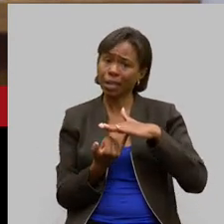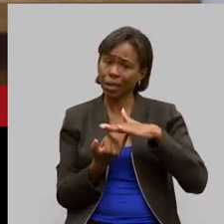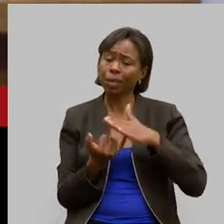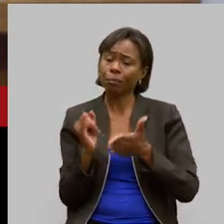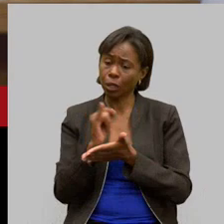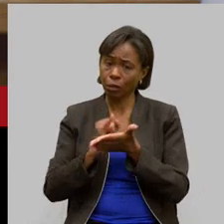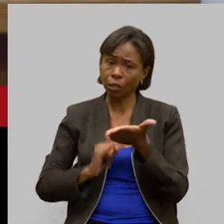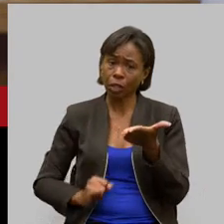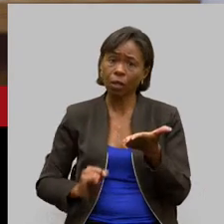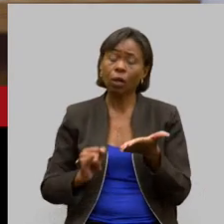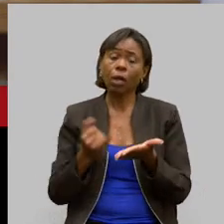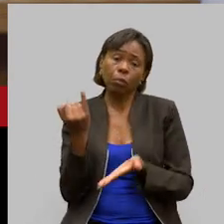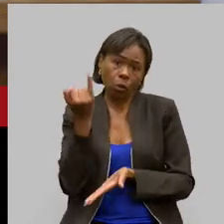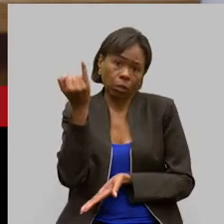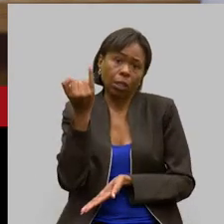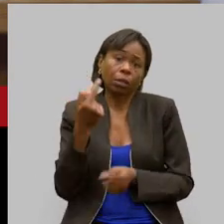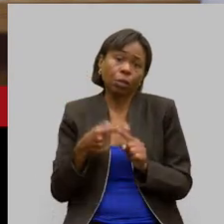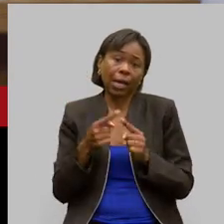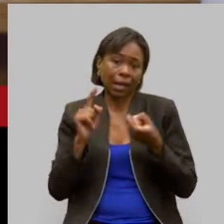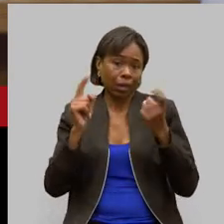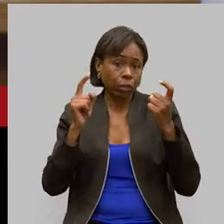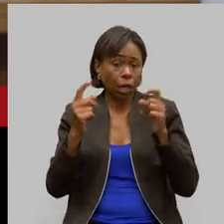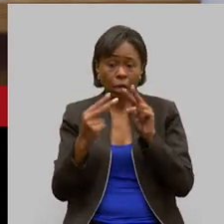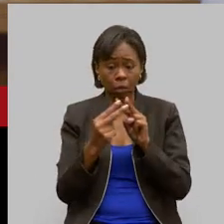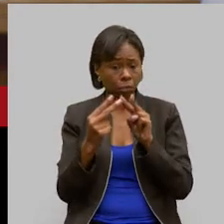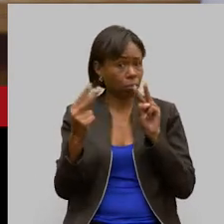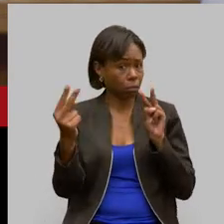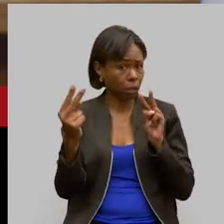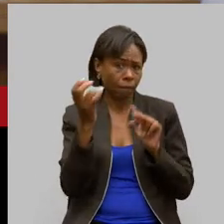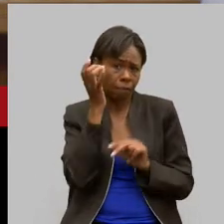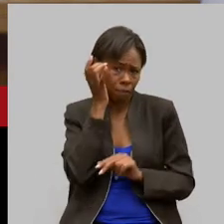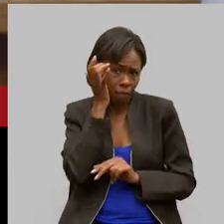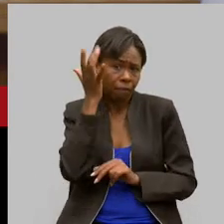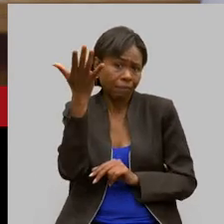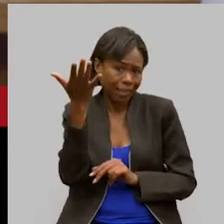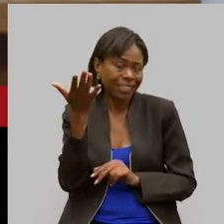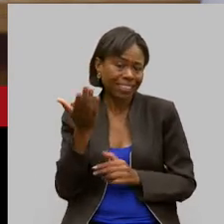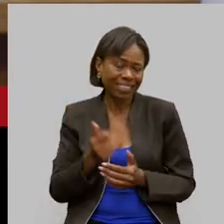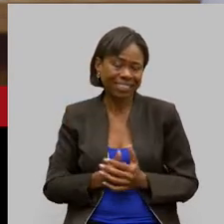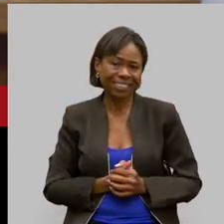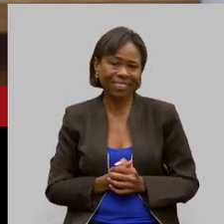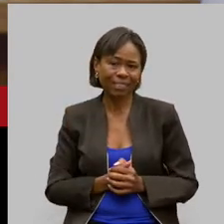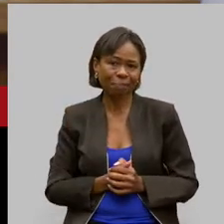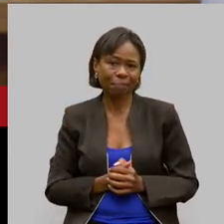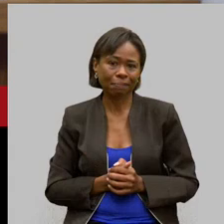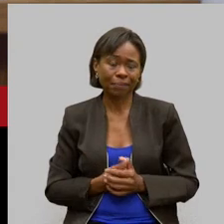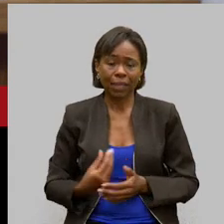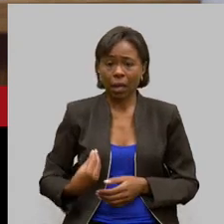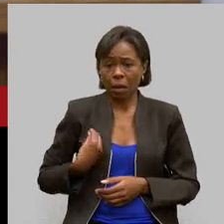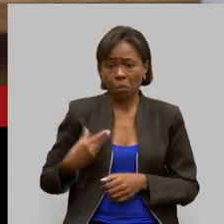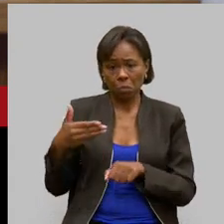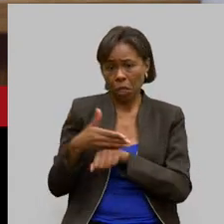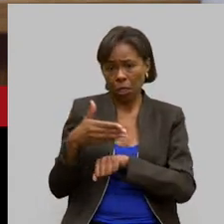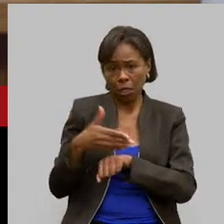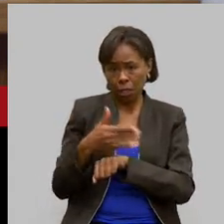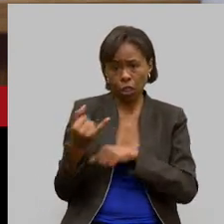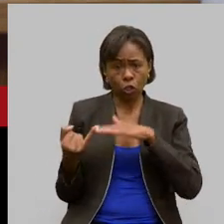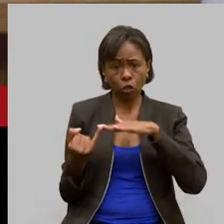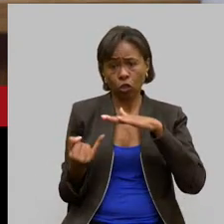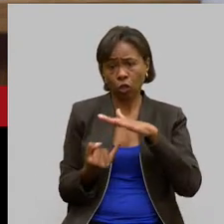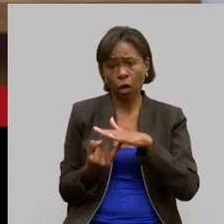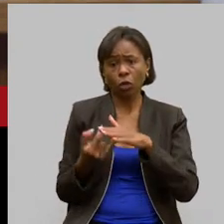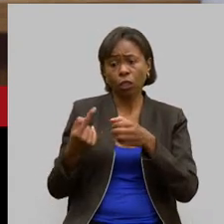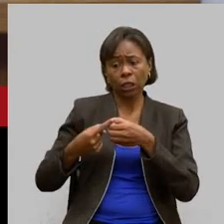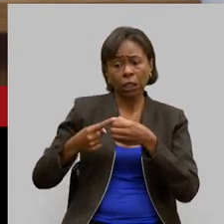porque as as reuniões são online então facilita a a presença de instituições do interior também